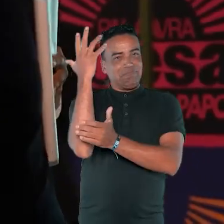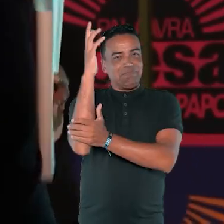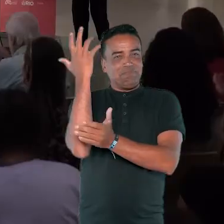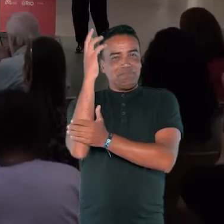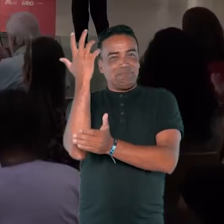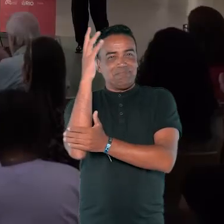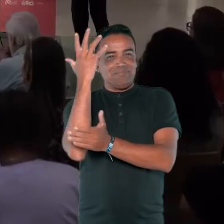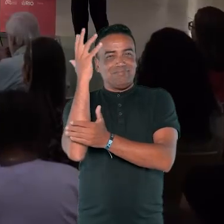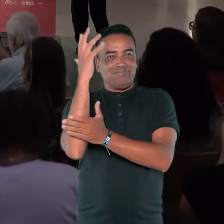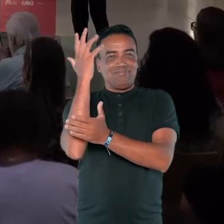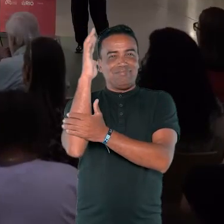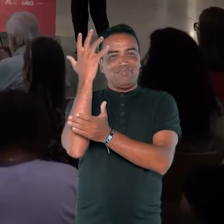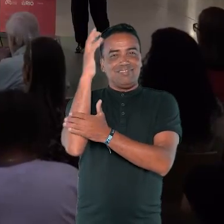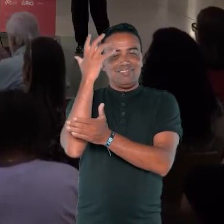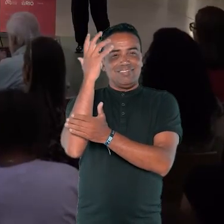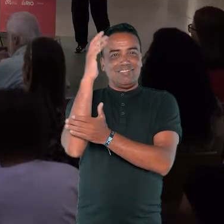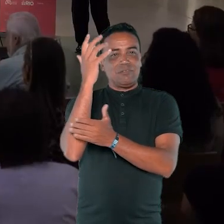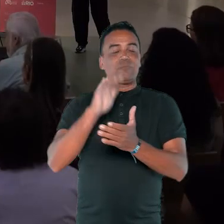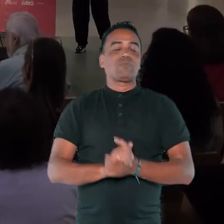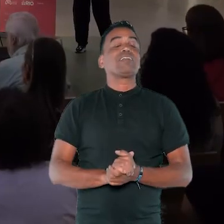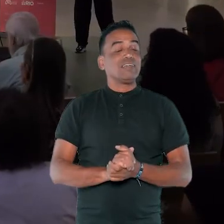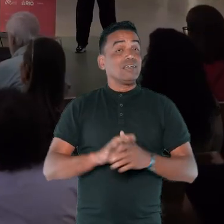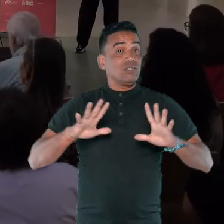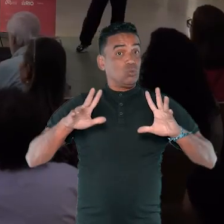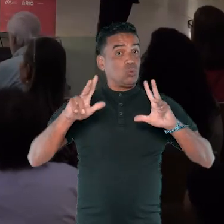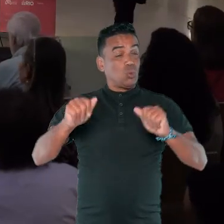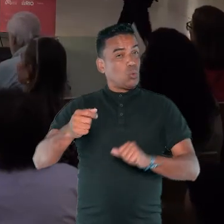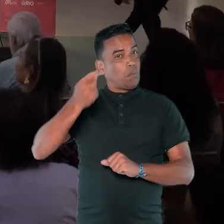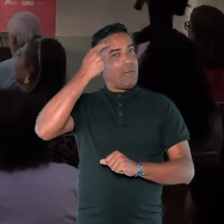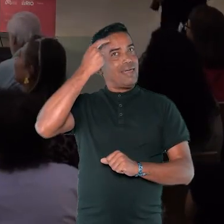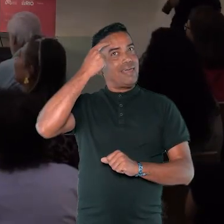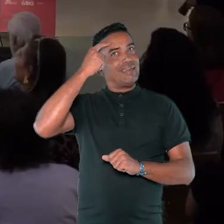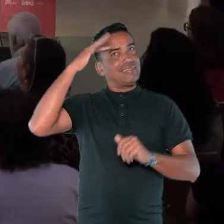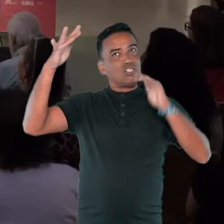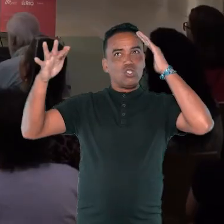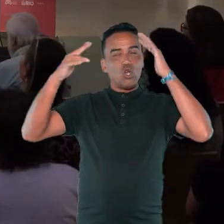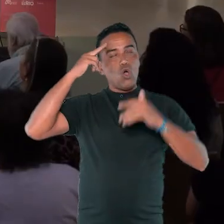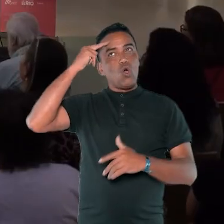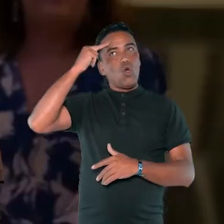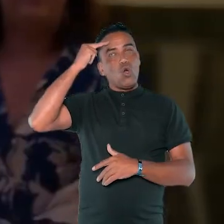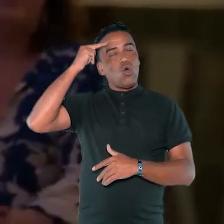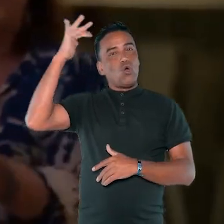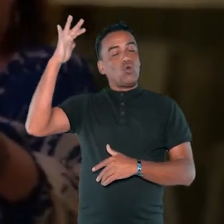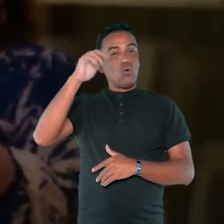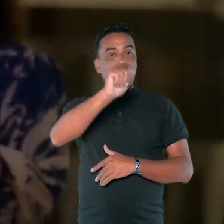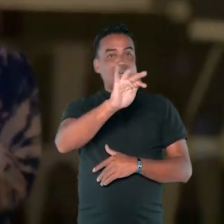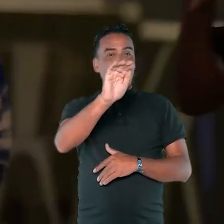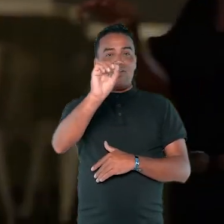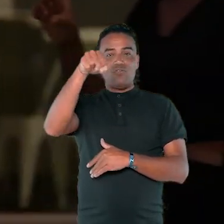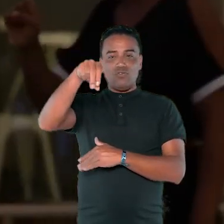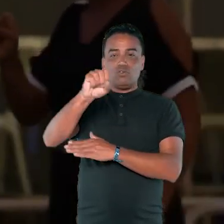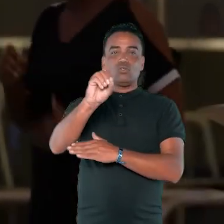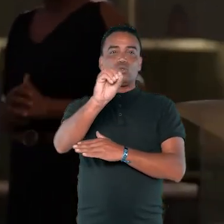calça preta. A segunda pessoa sentada é Afonso Borges, um homem branco de cabelos cacheados e brancos que lhe estão presos atrás